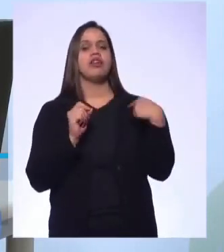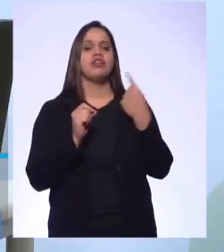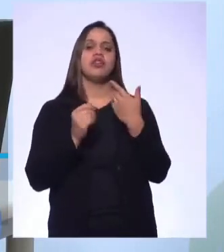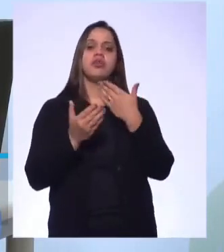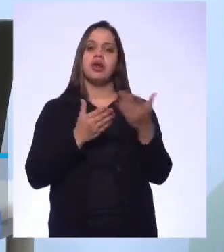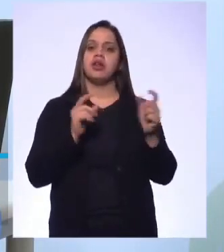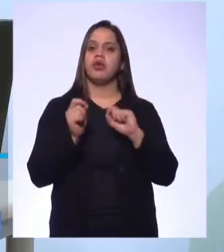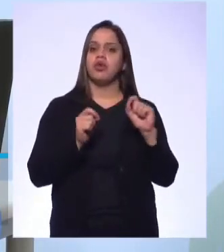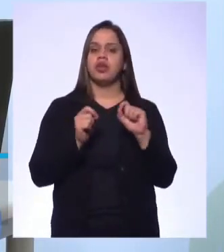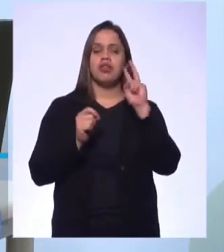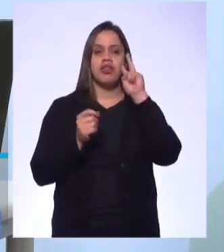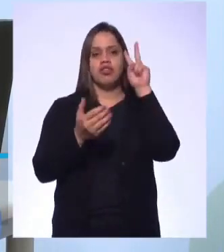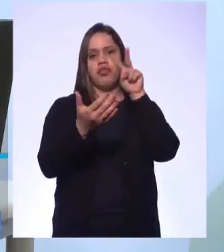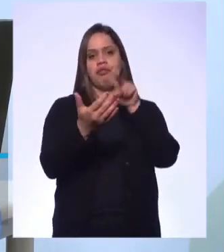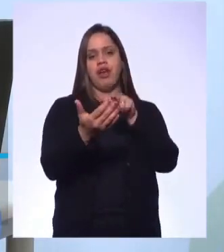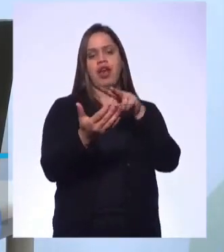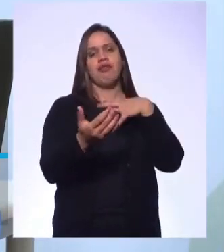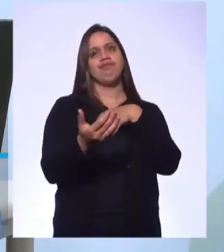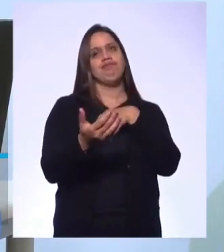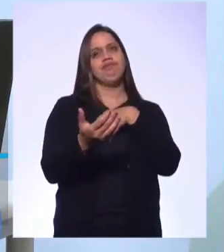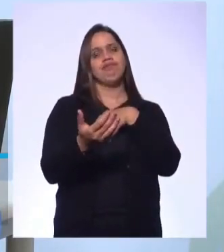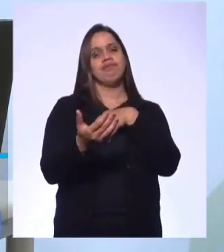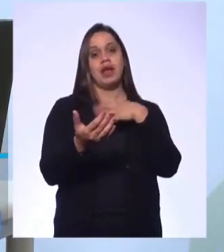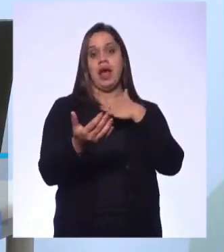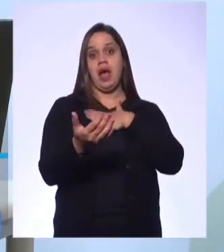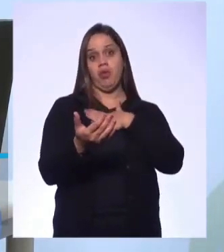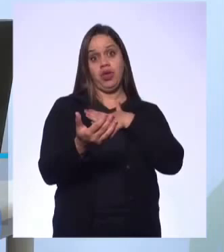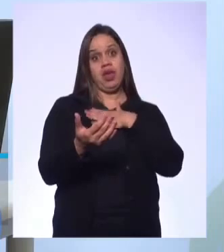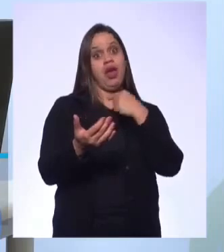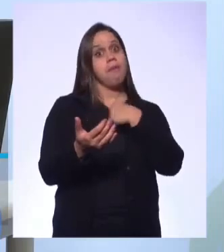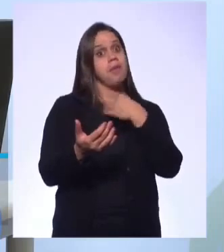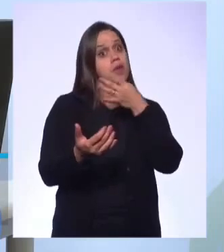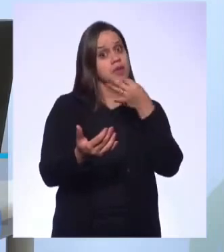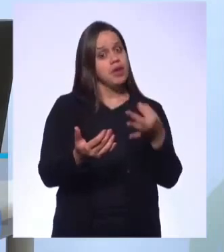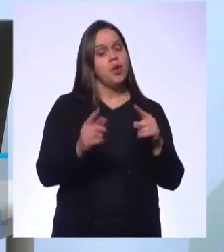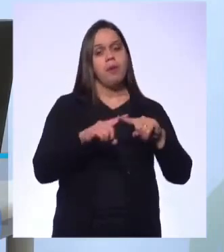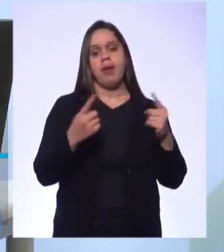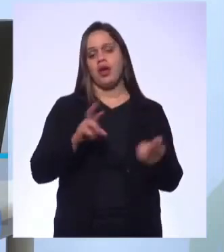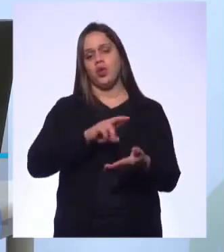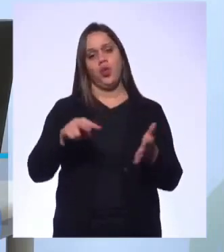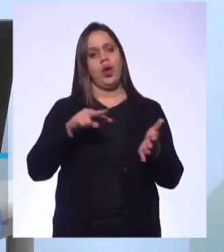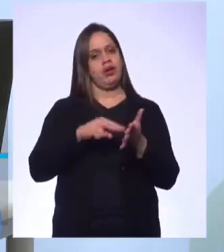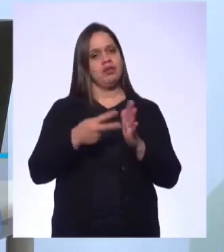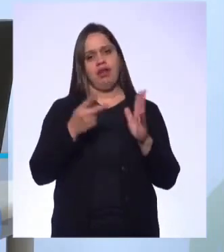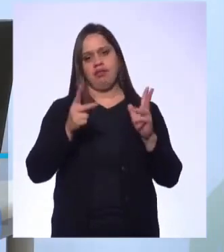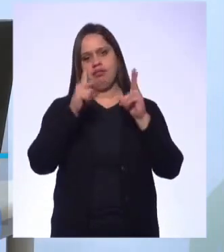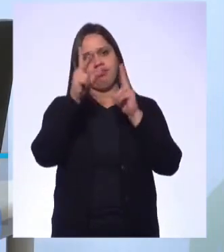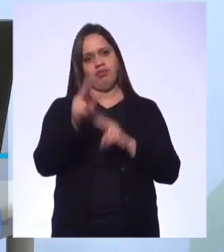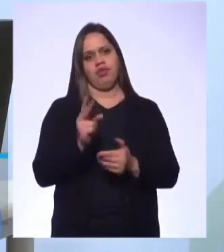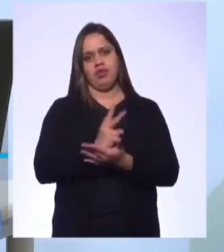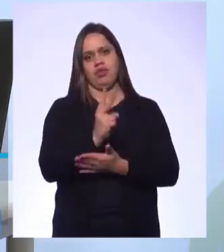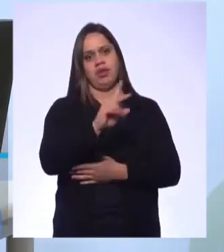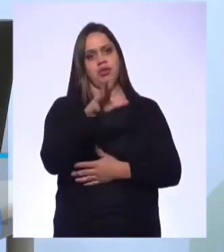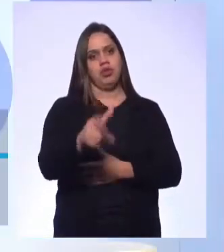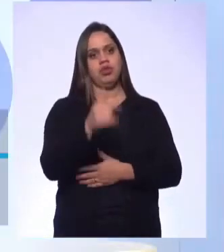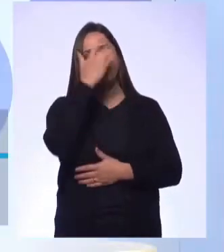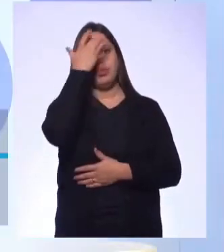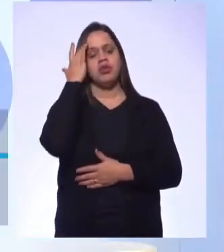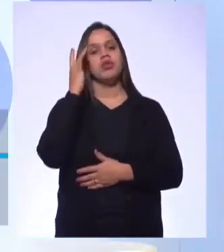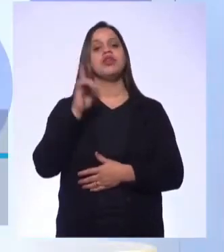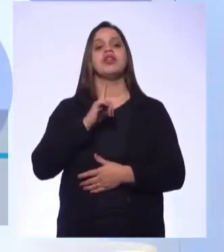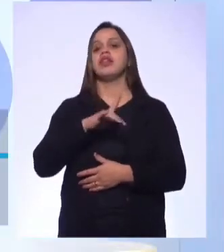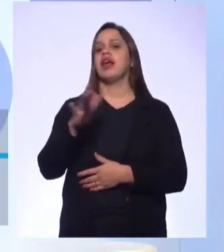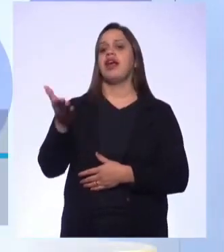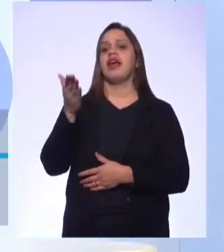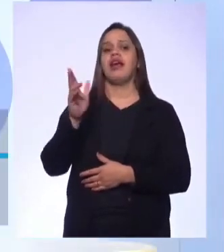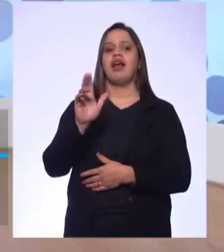o sentimento que a gente pode ter por aquilo. Minha impressão, gente, mas não significa que é via de regra, ok? A Andréia nem gosta de ler a